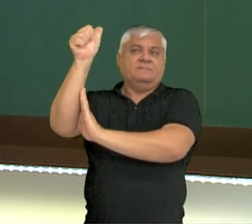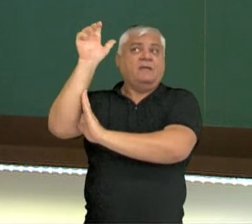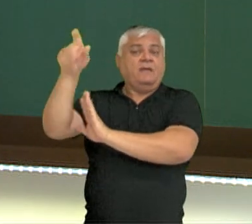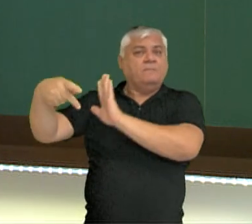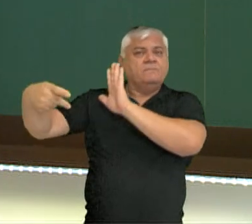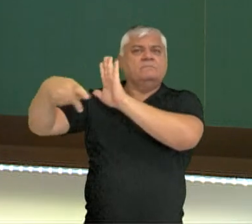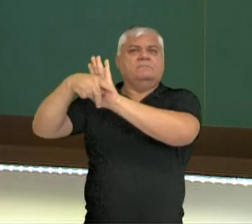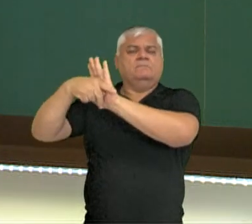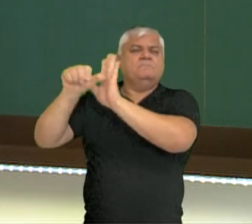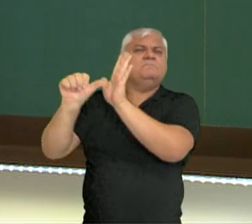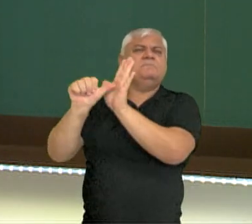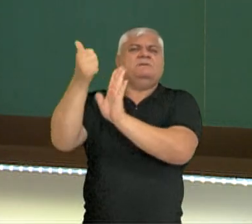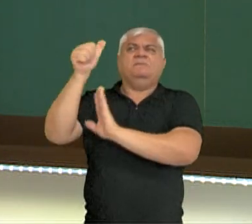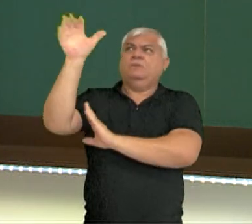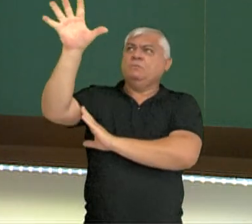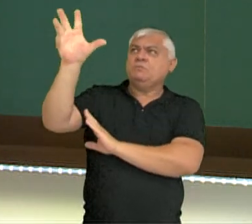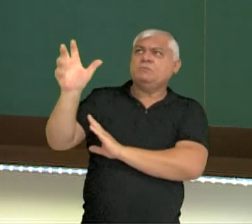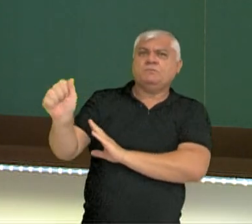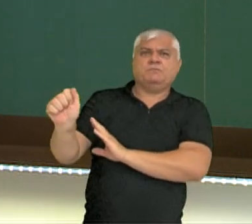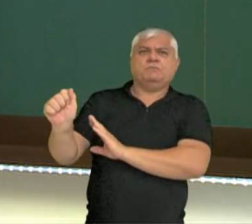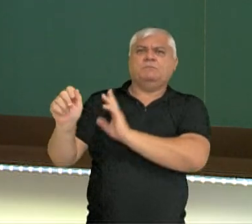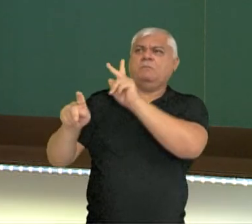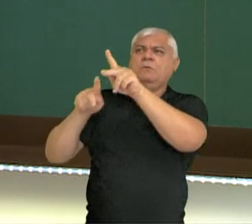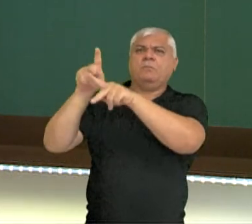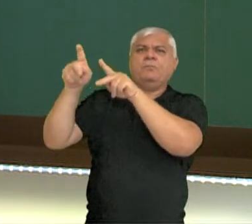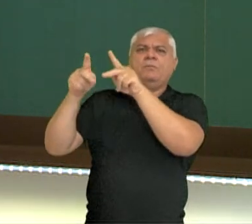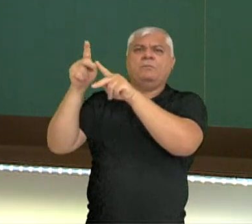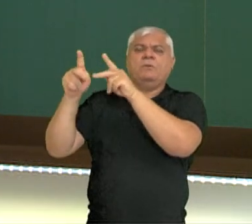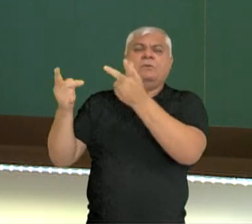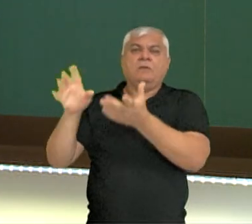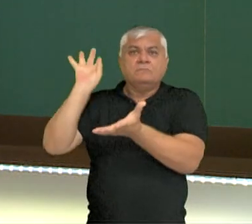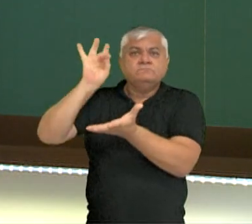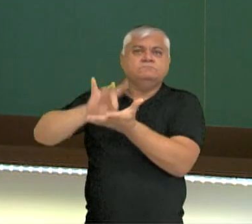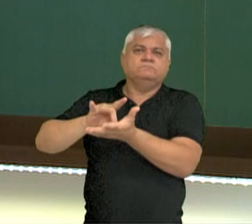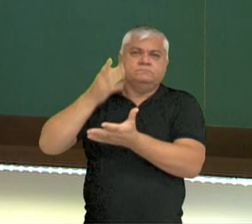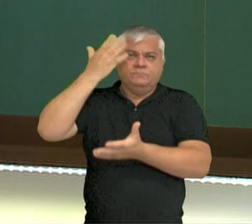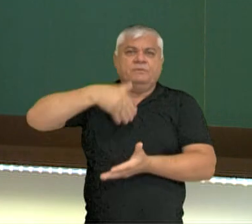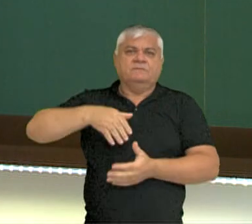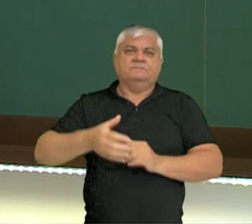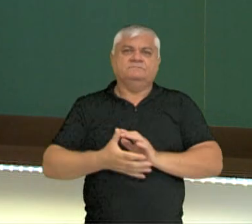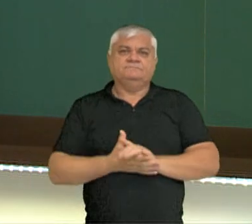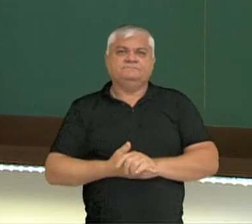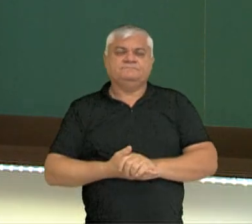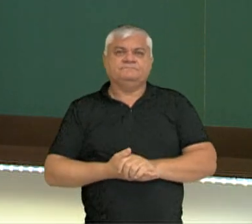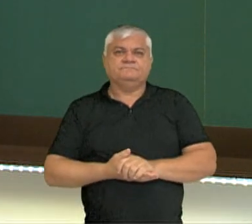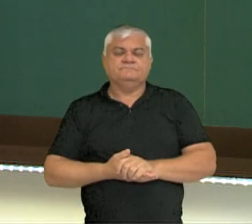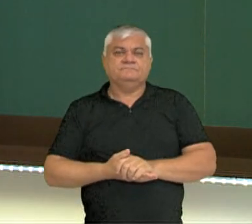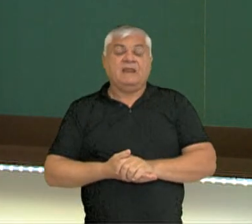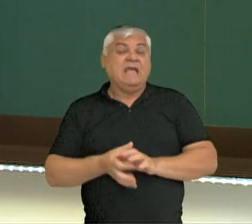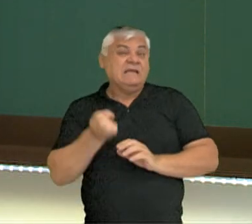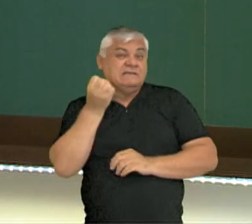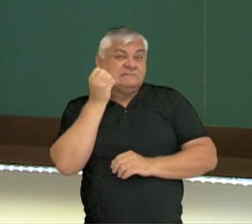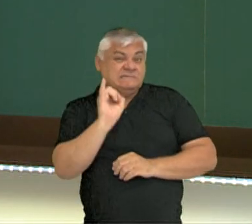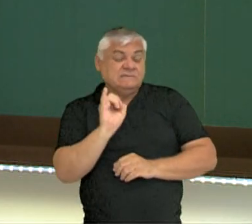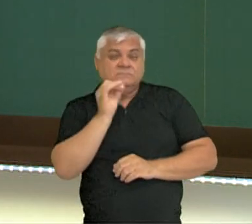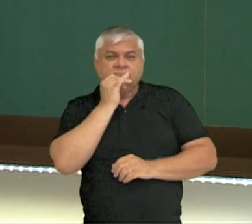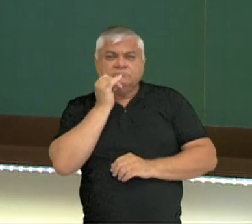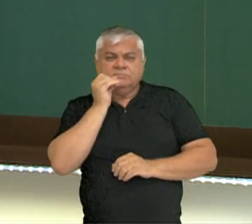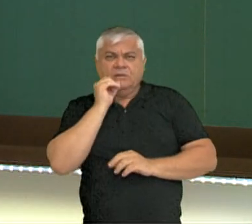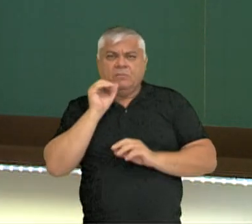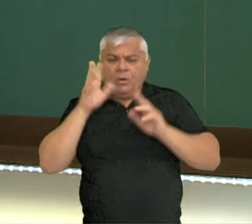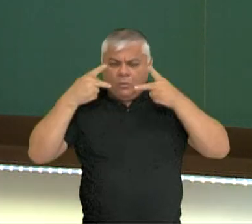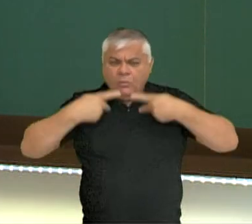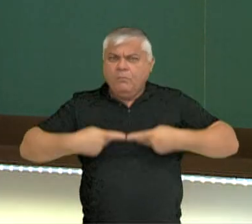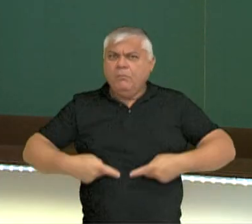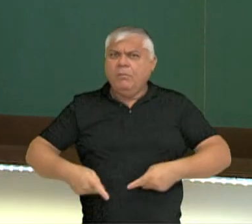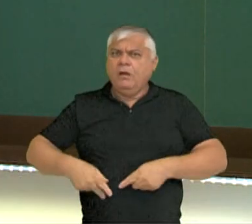humanidade. Então, isso é uma confirmação, é uma constatação. Se os seres humanos surgiram na